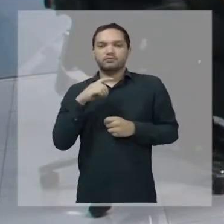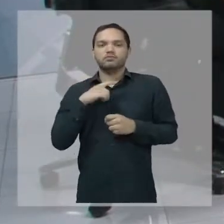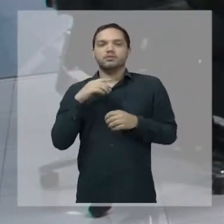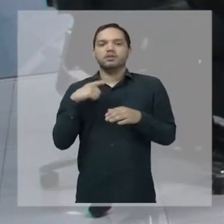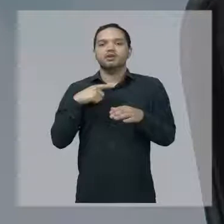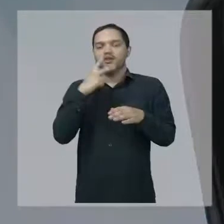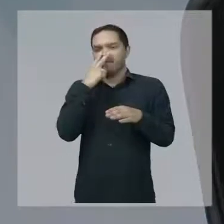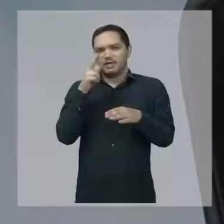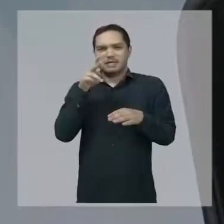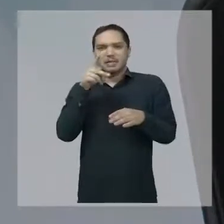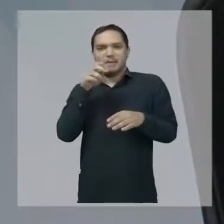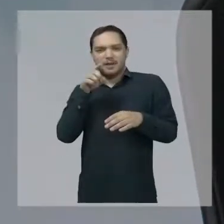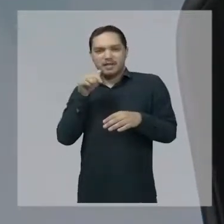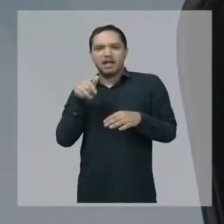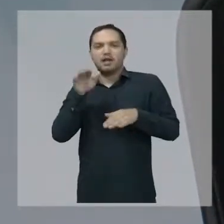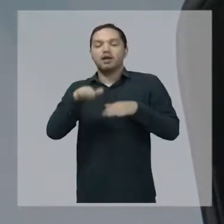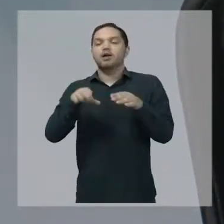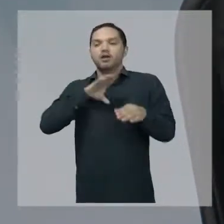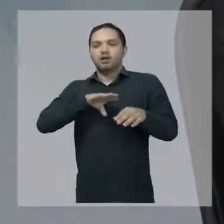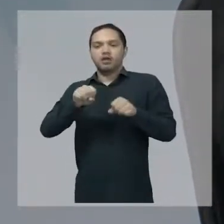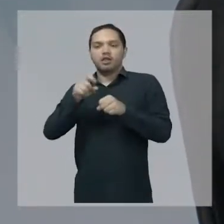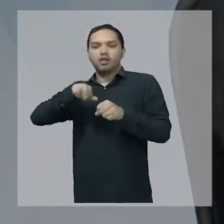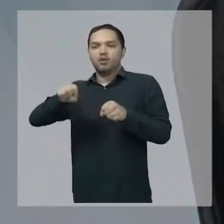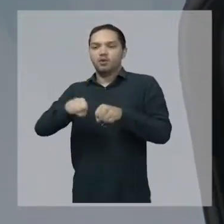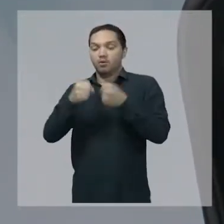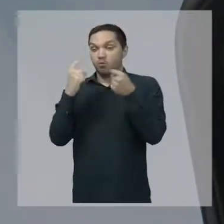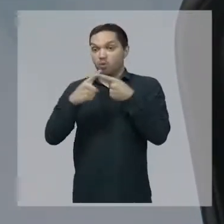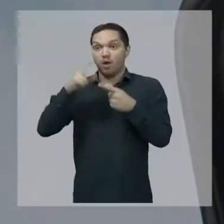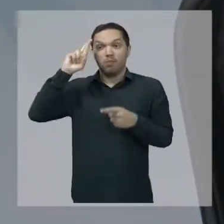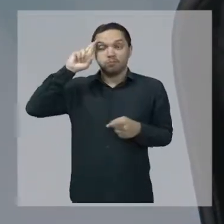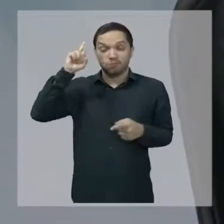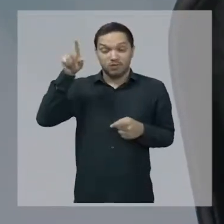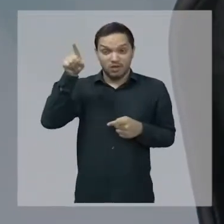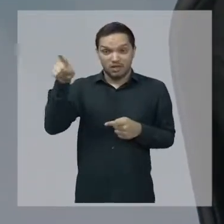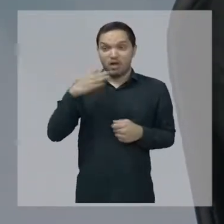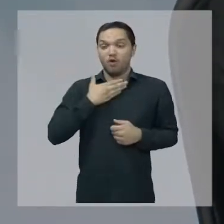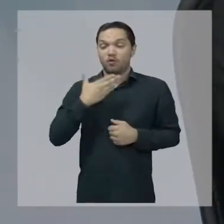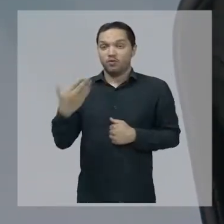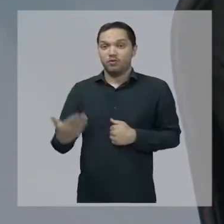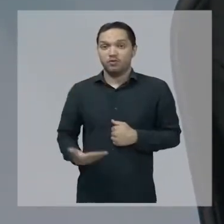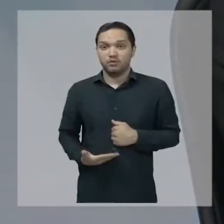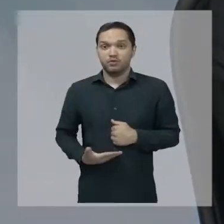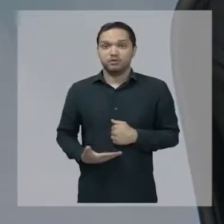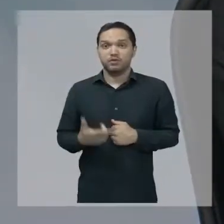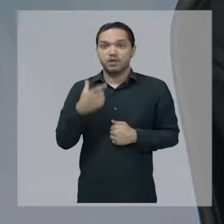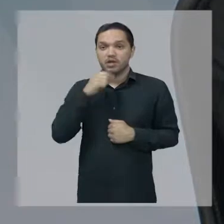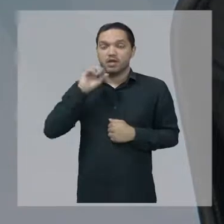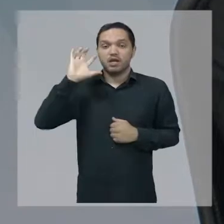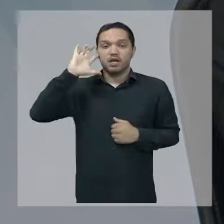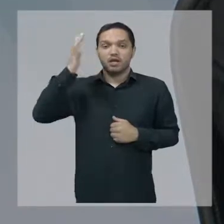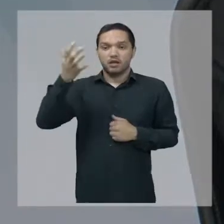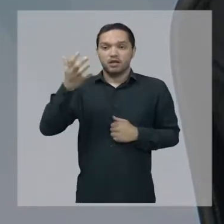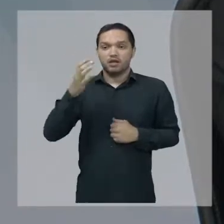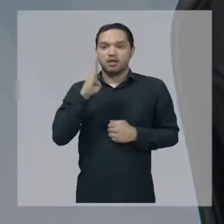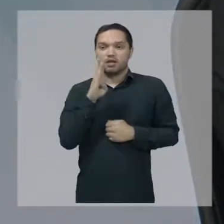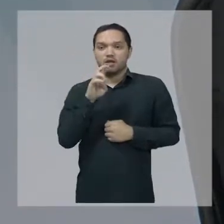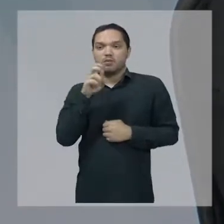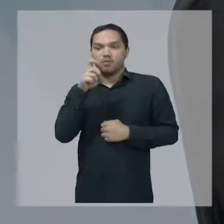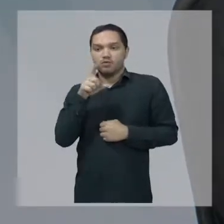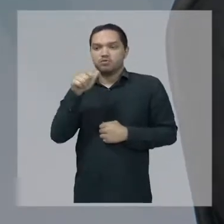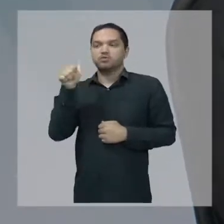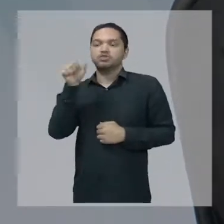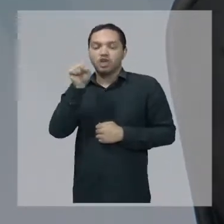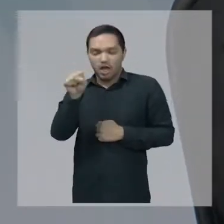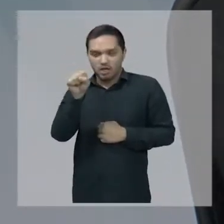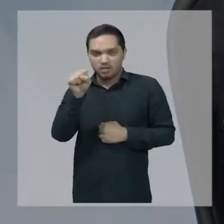Por exemplo, a pedalada, o Portugal não quebra porque ele é governado, na verdade, do ponto de vista das decisões macro, por